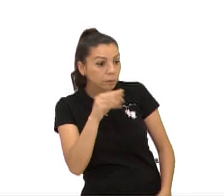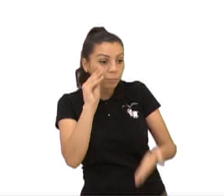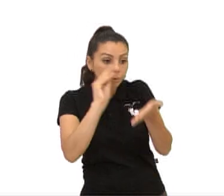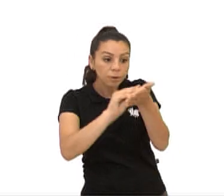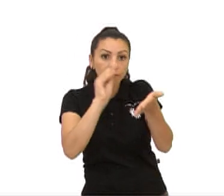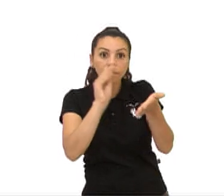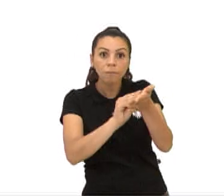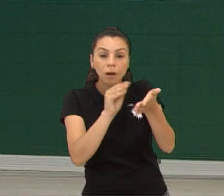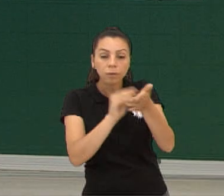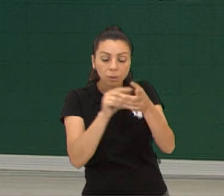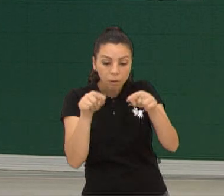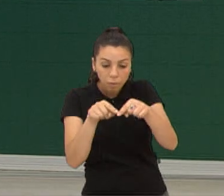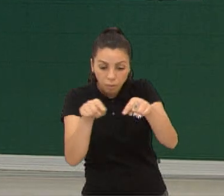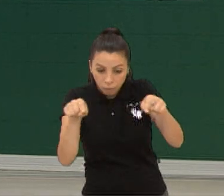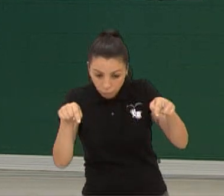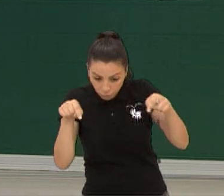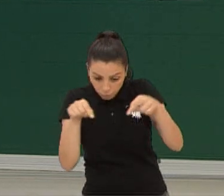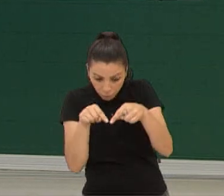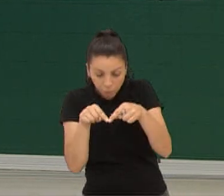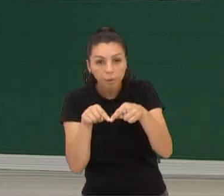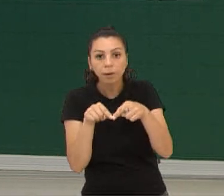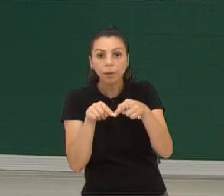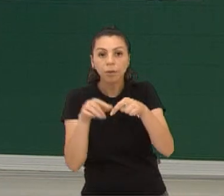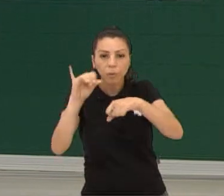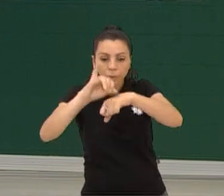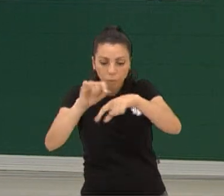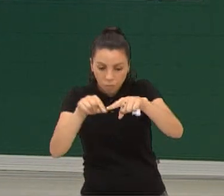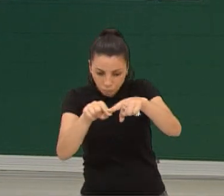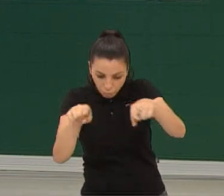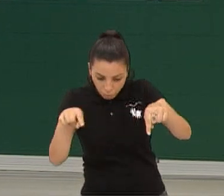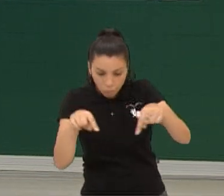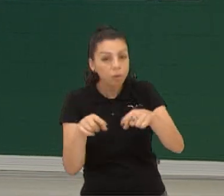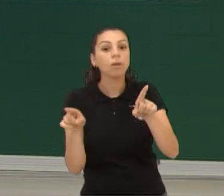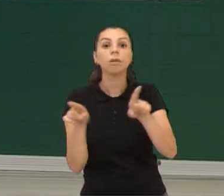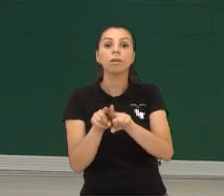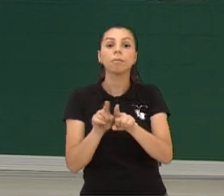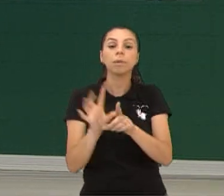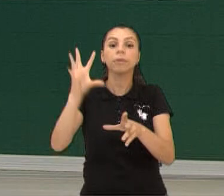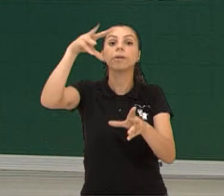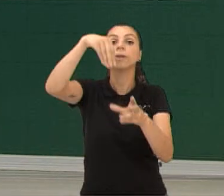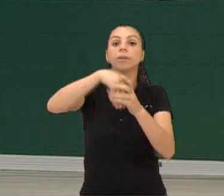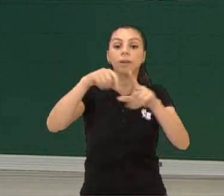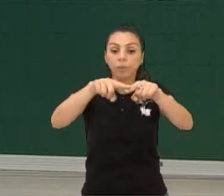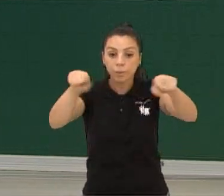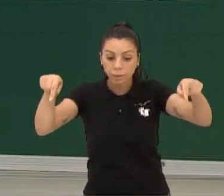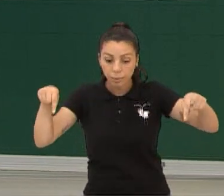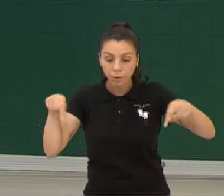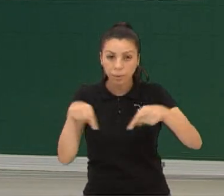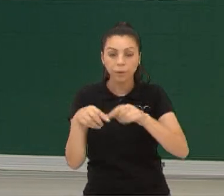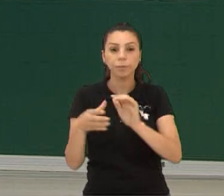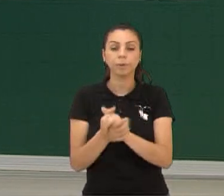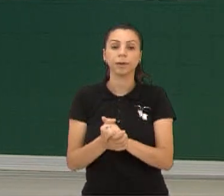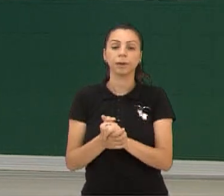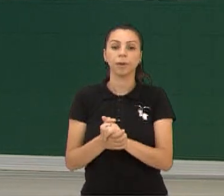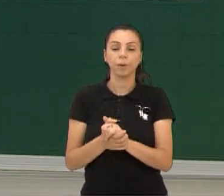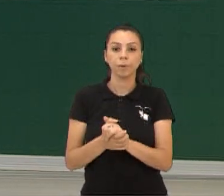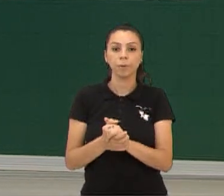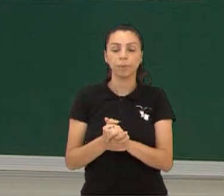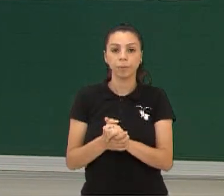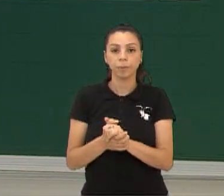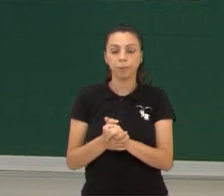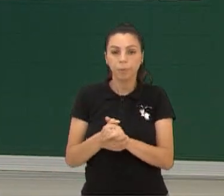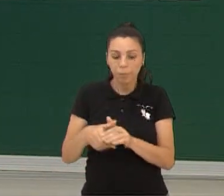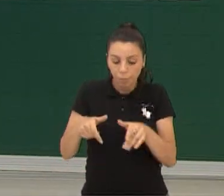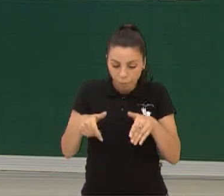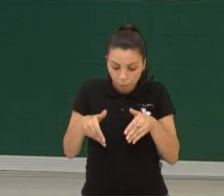aqui no meio. Aqui também faz parte da área total. O corredor. Por isso que deu essa diferença.